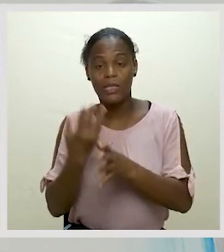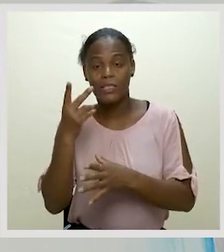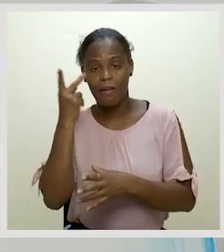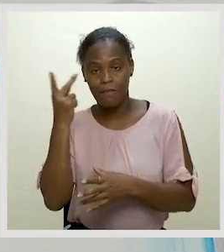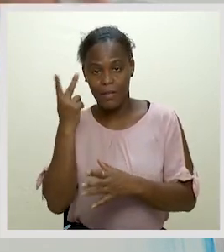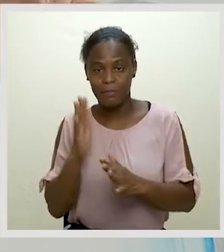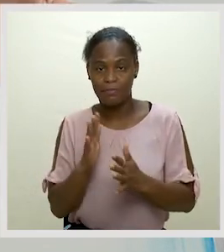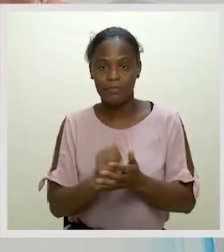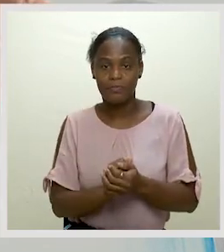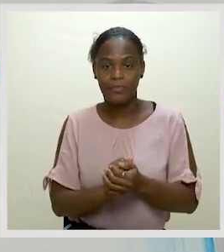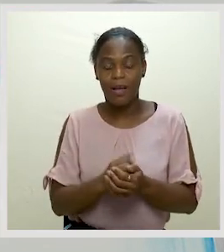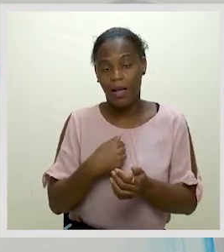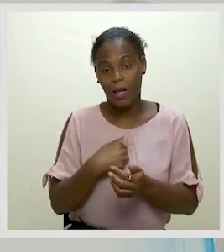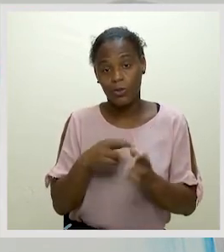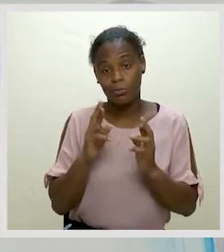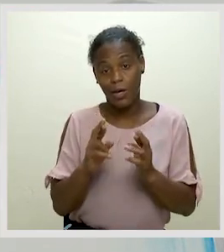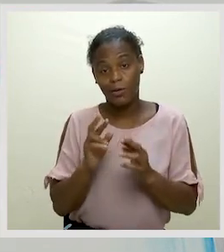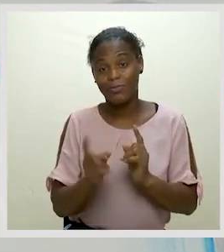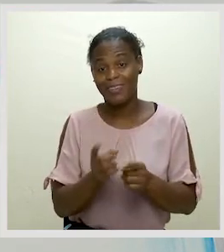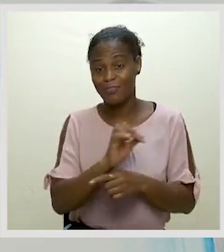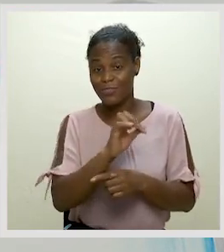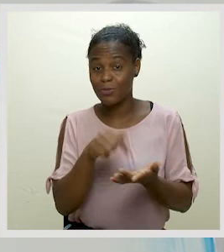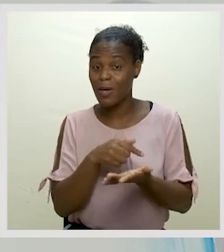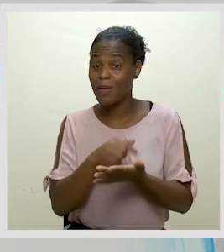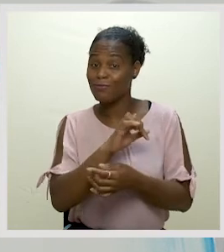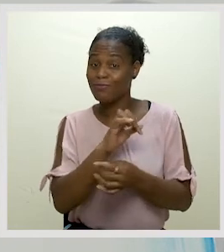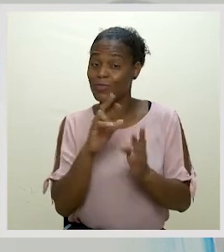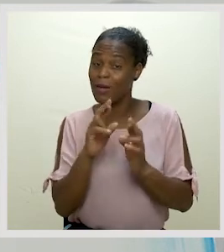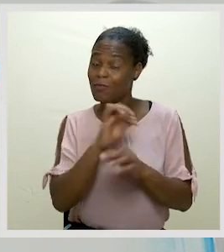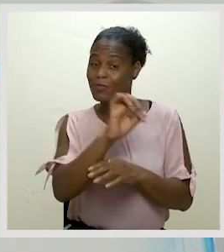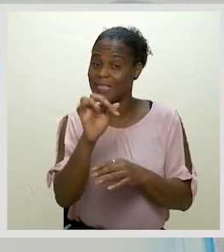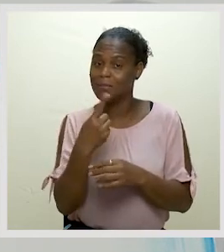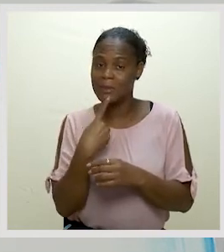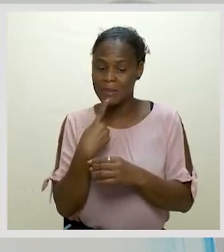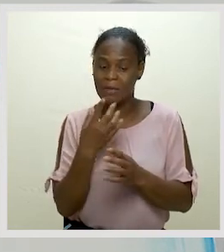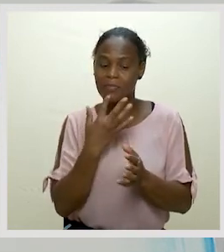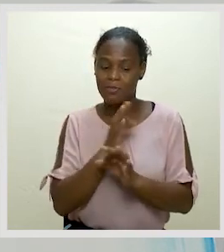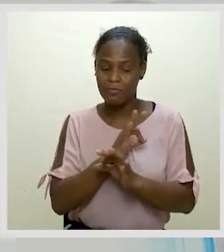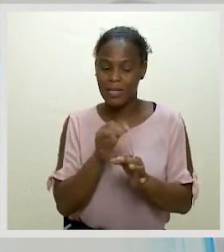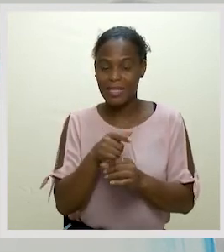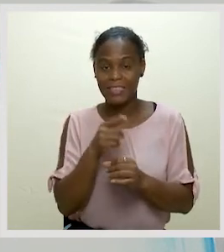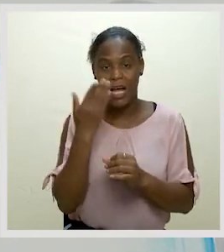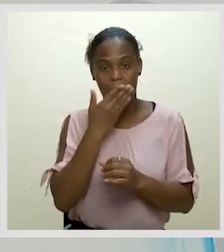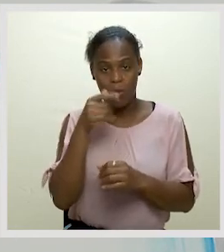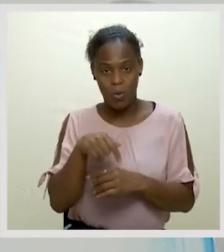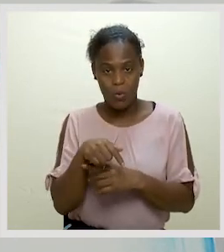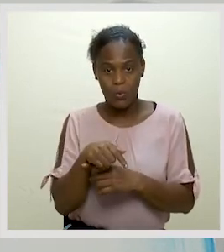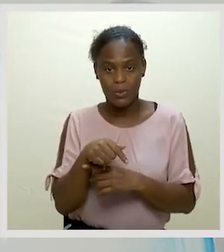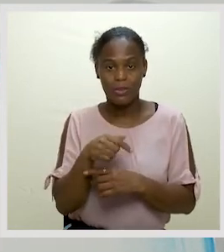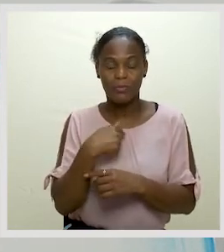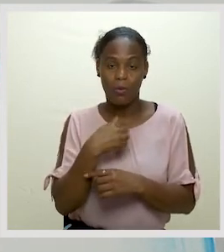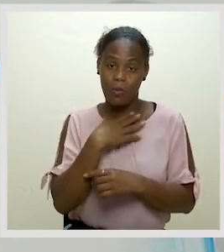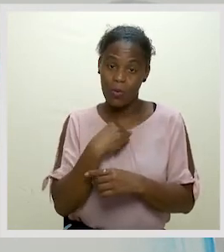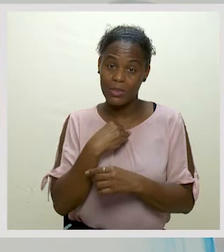a origem da vida. Espero que vocês entenderam perfeitamente essa lição de